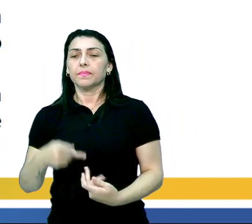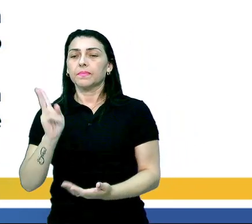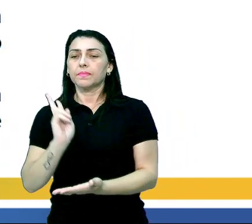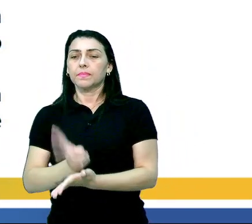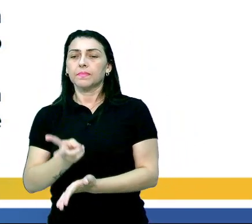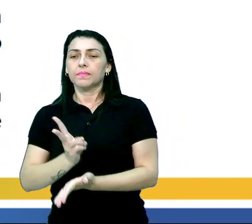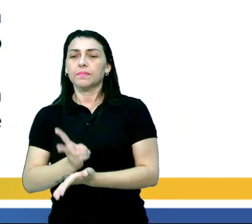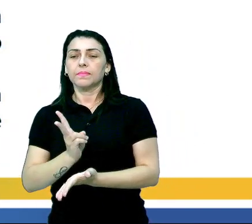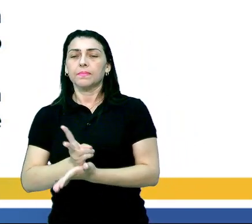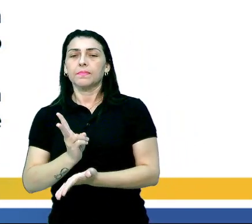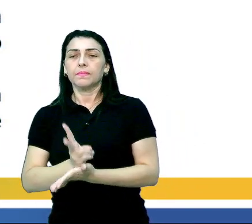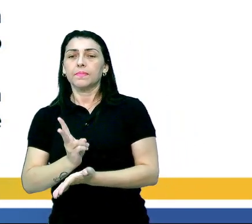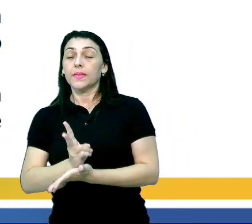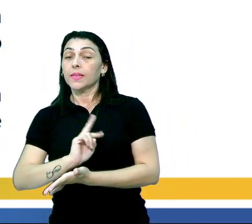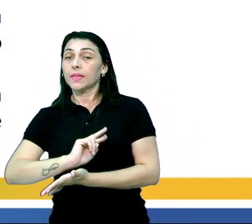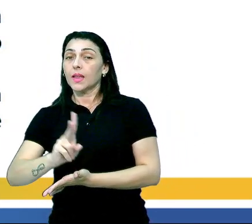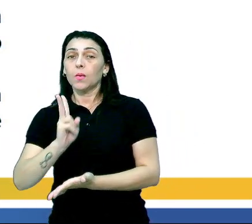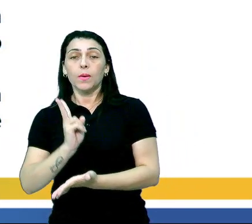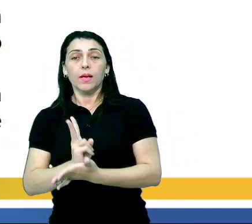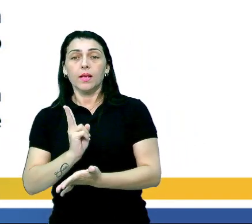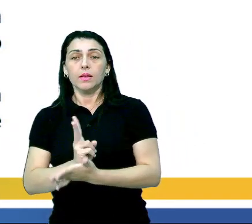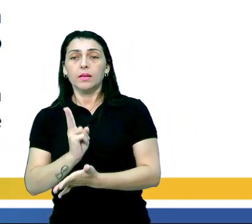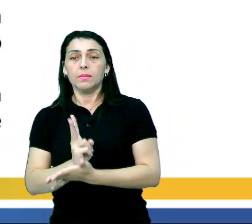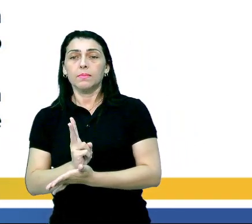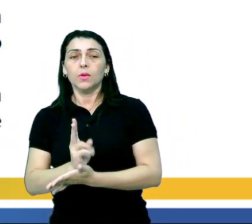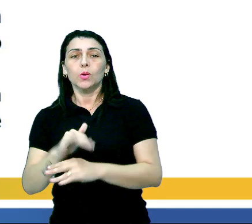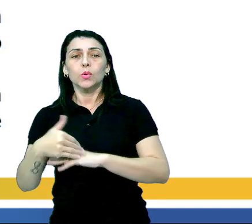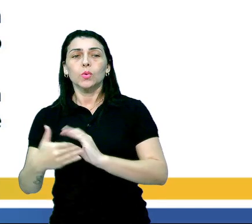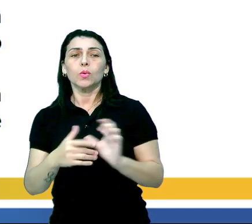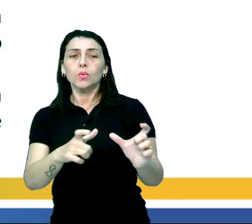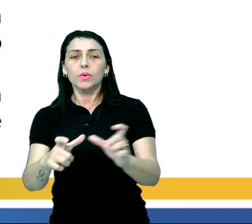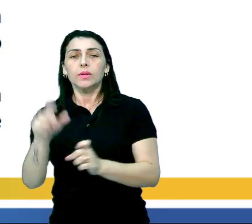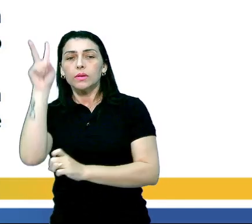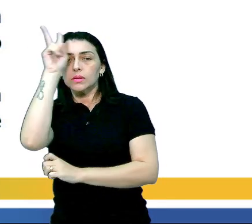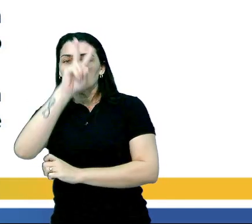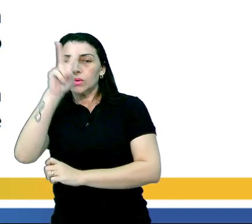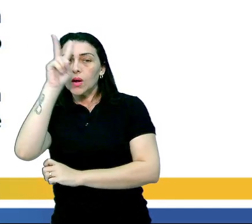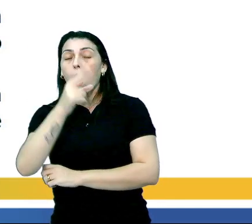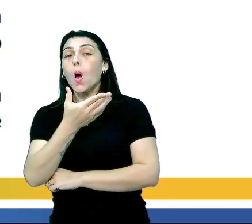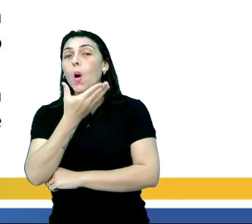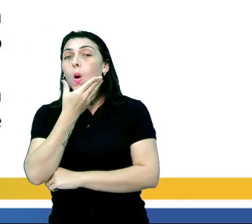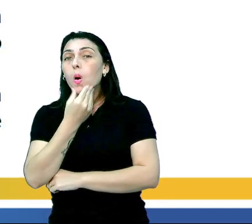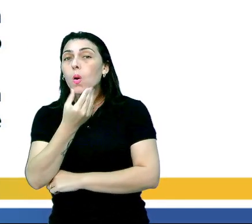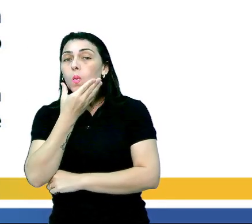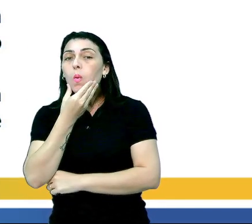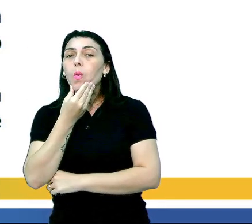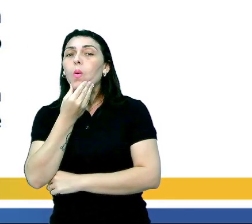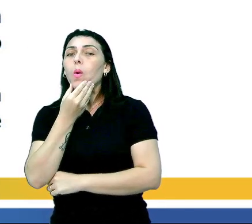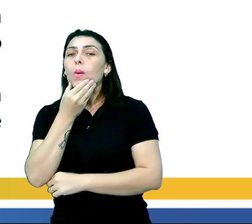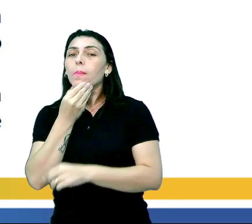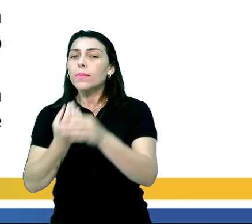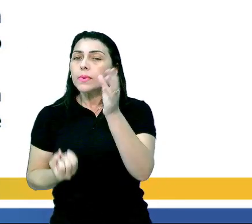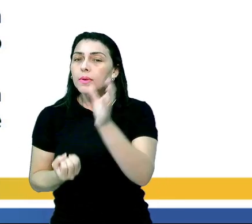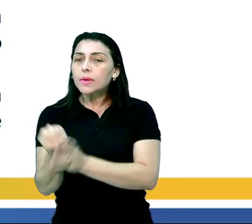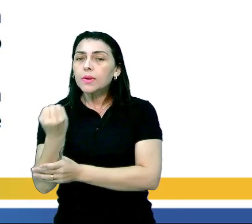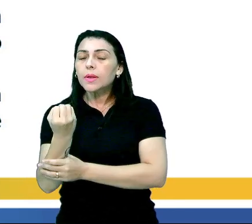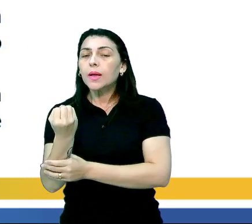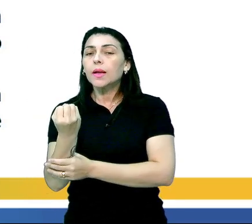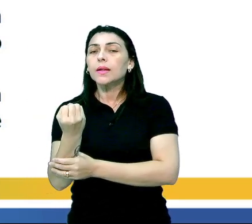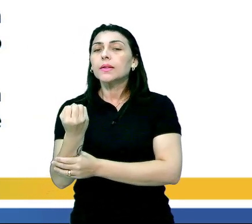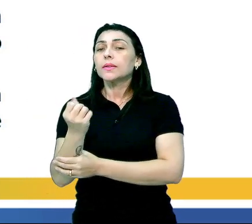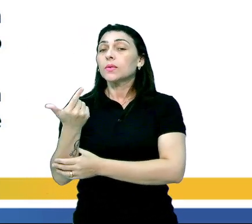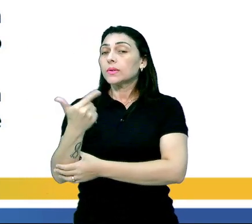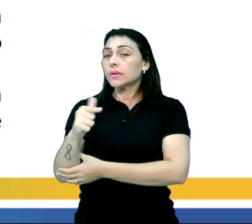humana não são as mesmas em toda parte e em toda a história. Isto é, o